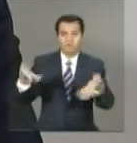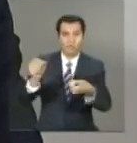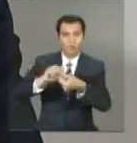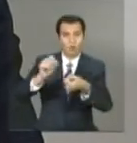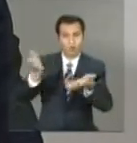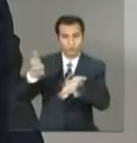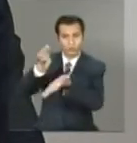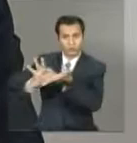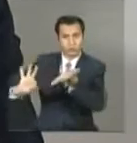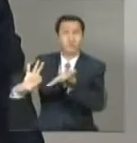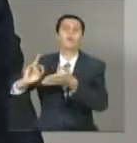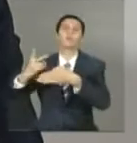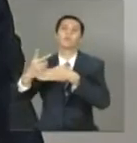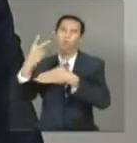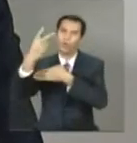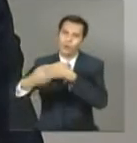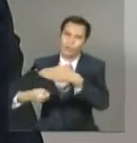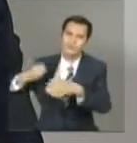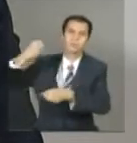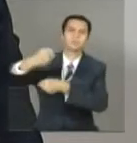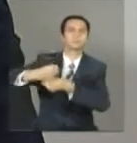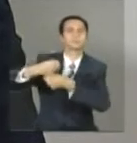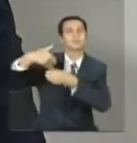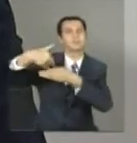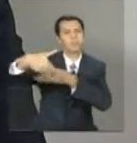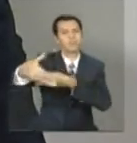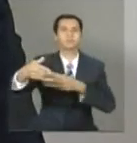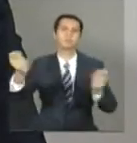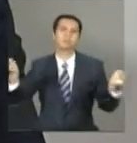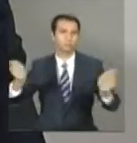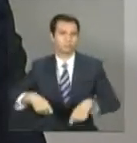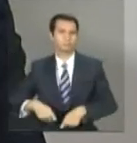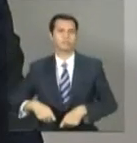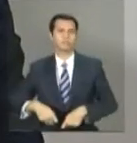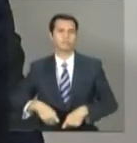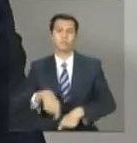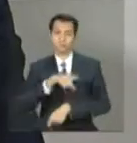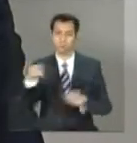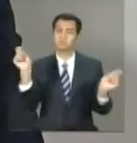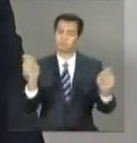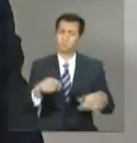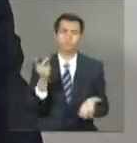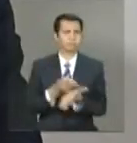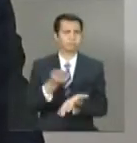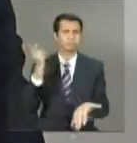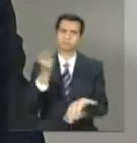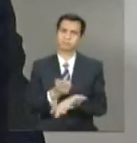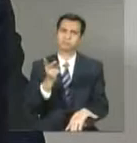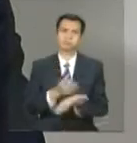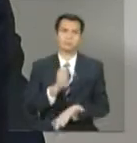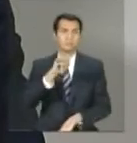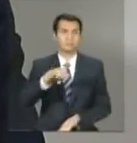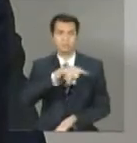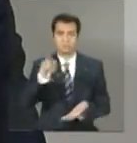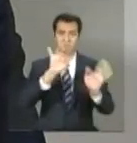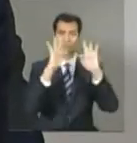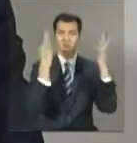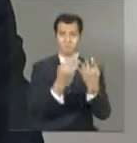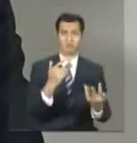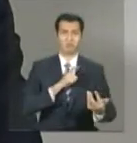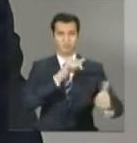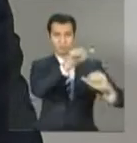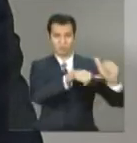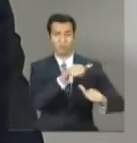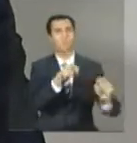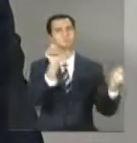daquele cadastro. Ele pode fazer sempre que necessário, aliás, esse ponto é fundamental. Sempre que houver uma alteração na família, ela